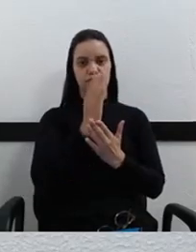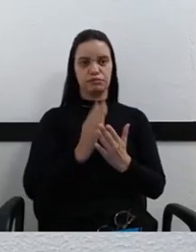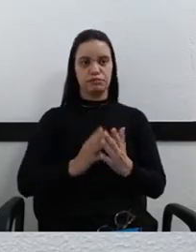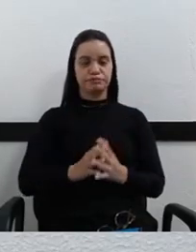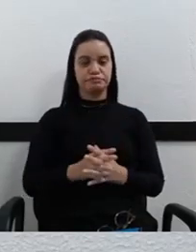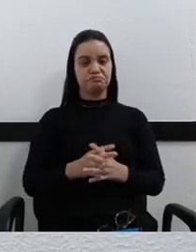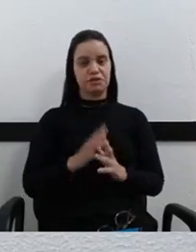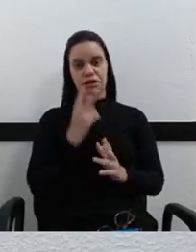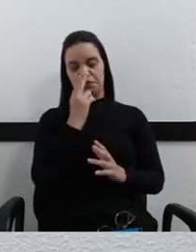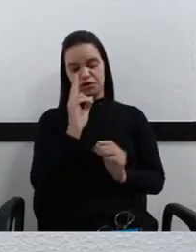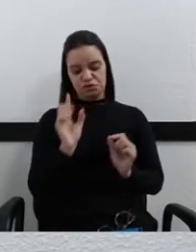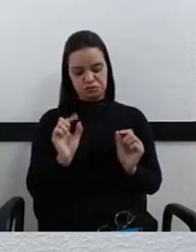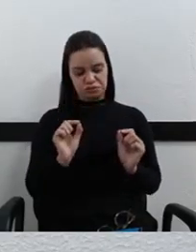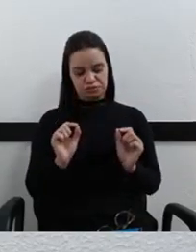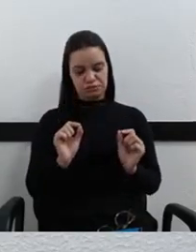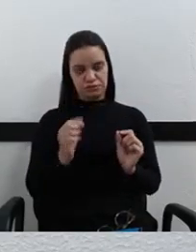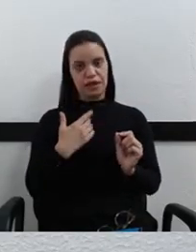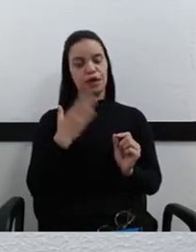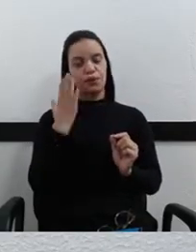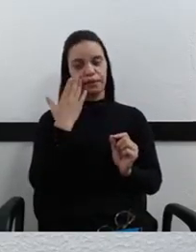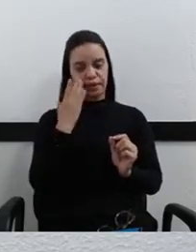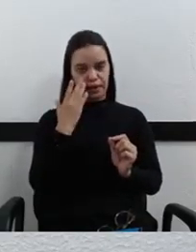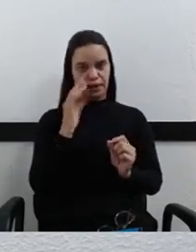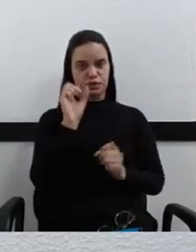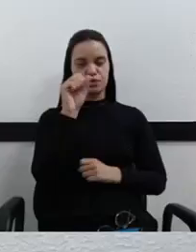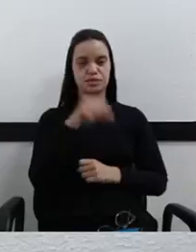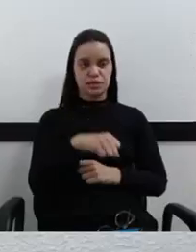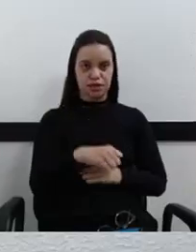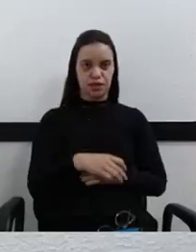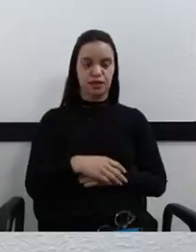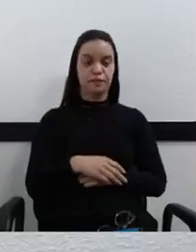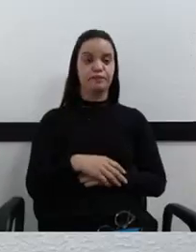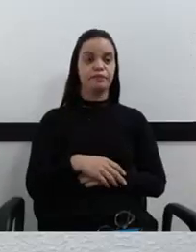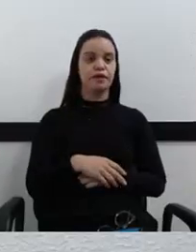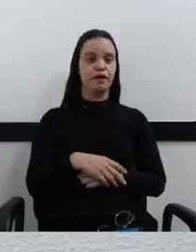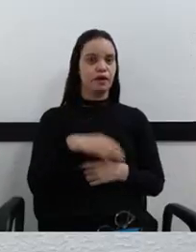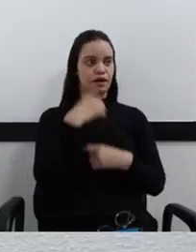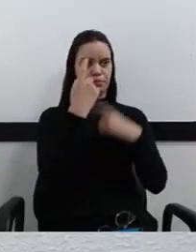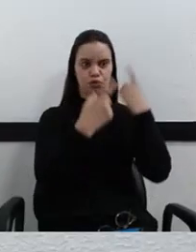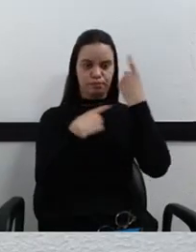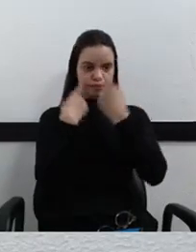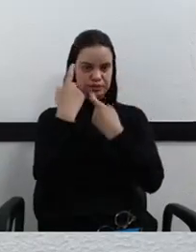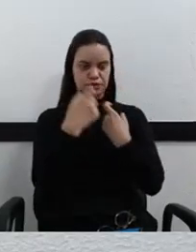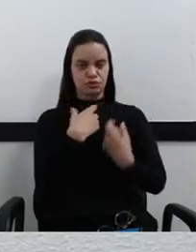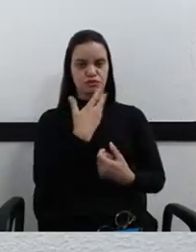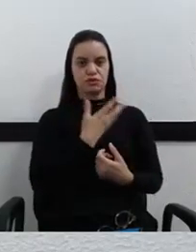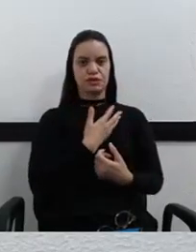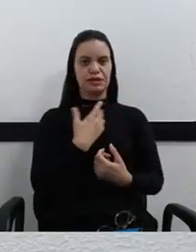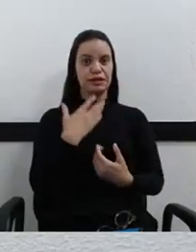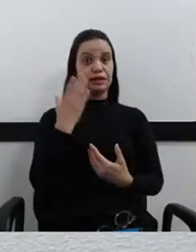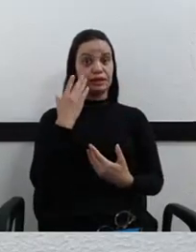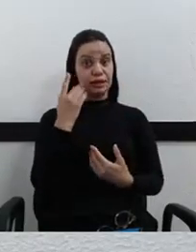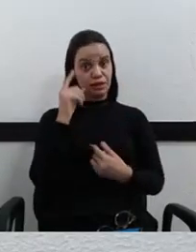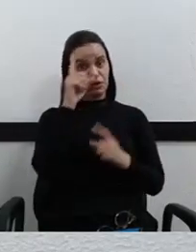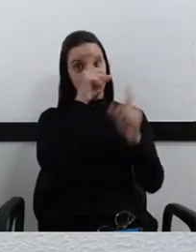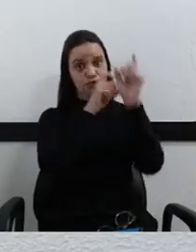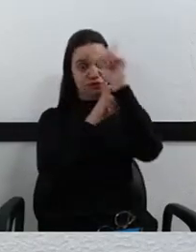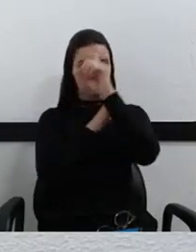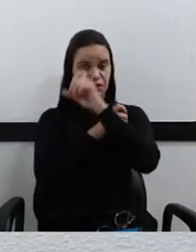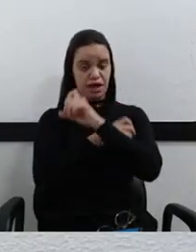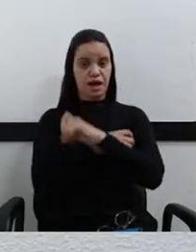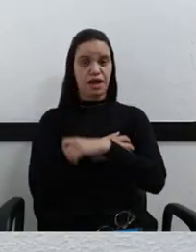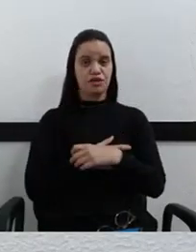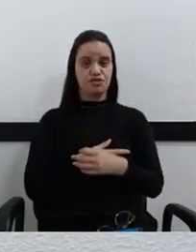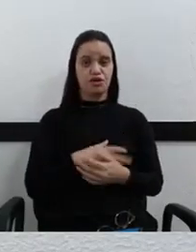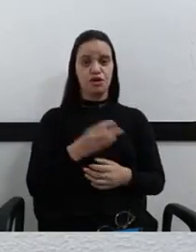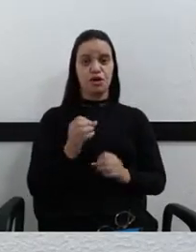propositura. Acho que eu entendo a questão dos colegas, eu entendo essa dificuldade hoje do acúmulo